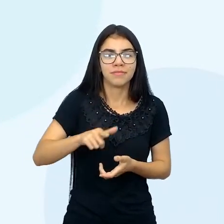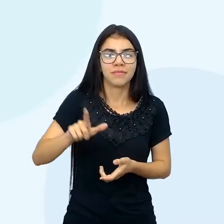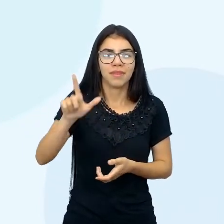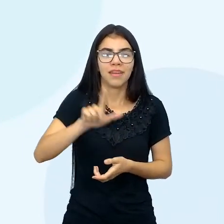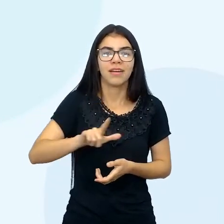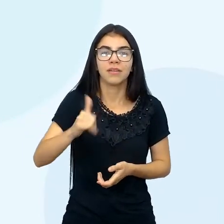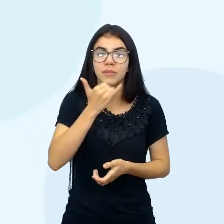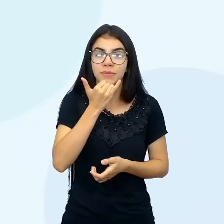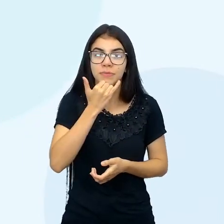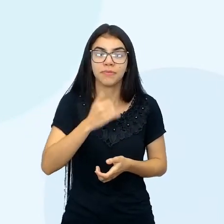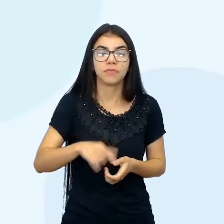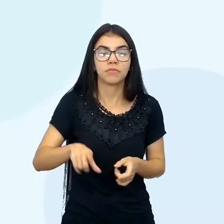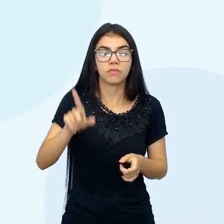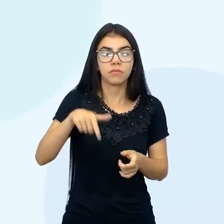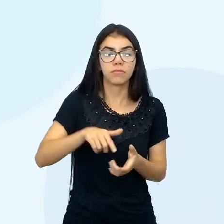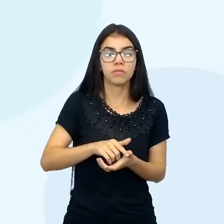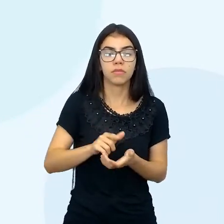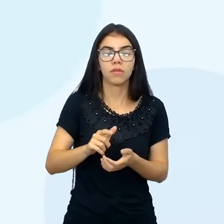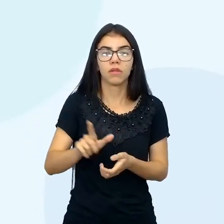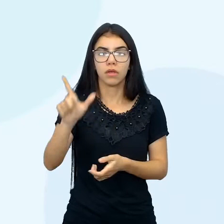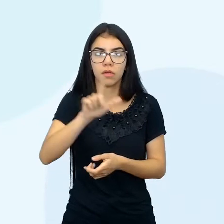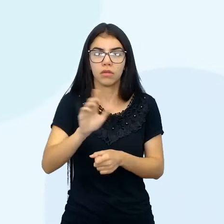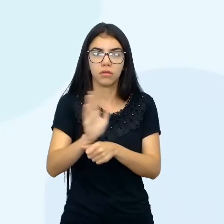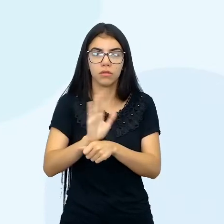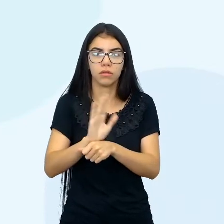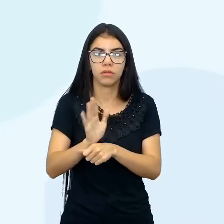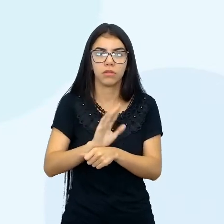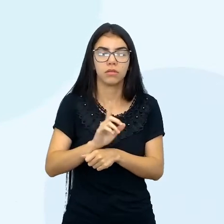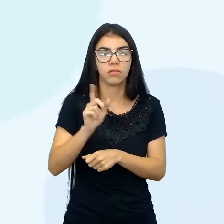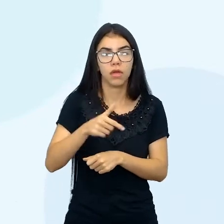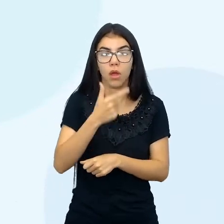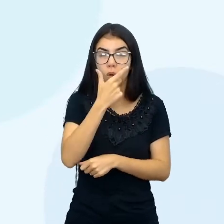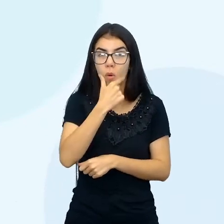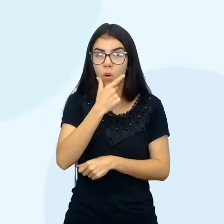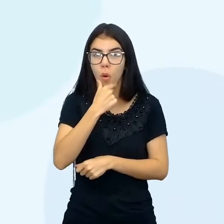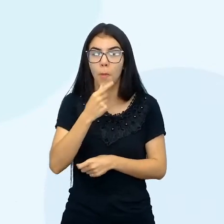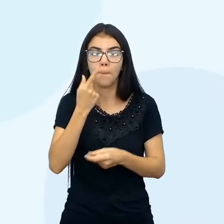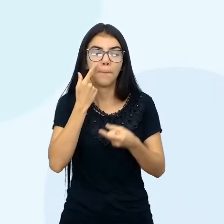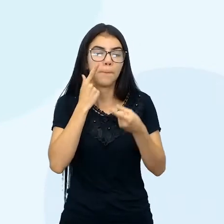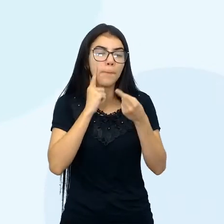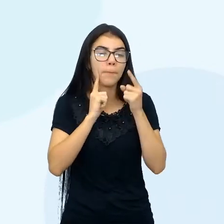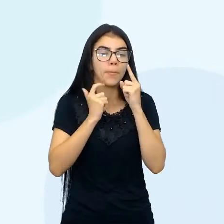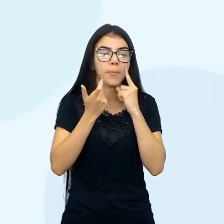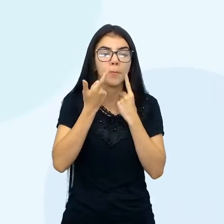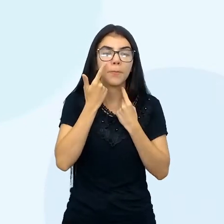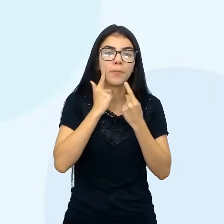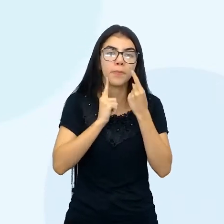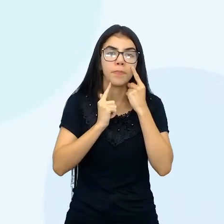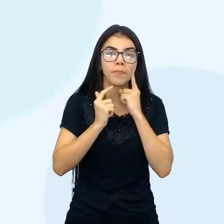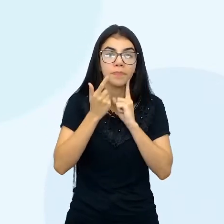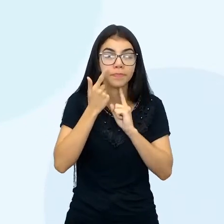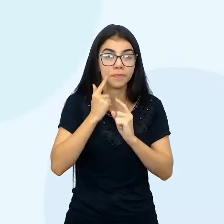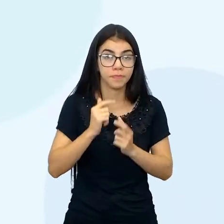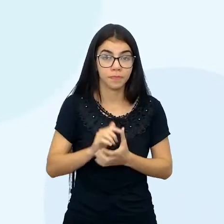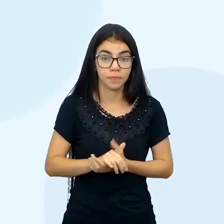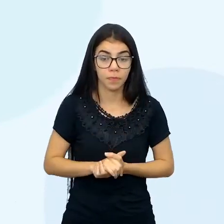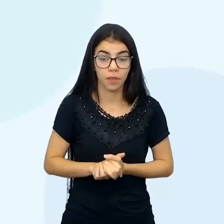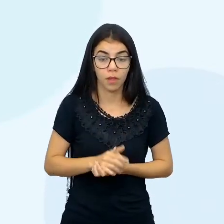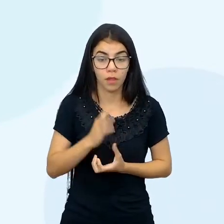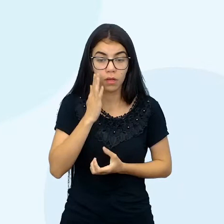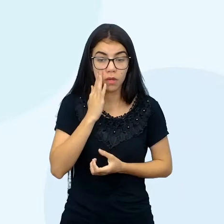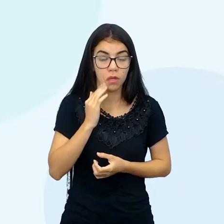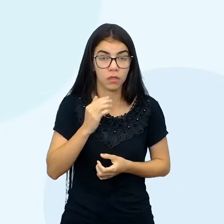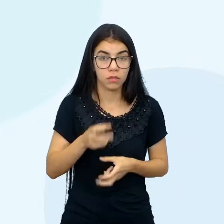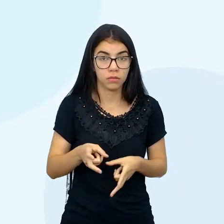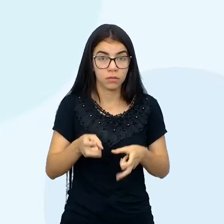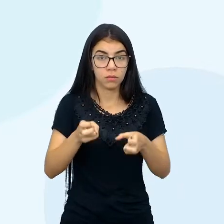literário, nesse momento, literato, eu falaria, olha, um homem chora, tal, um plano fechado. Você não tem